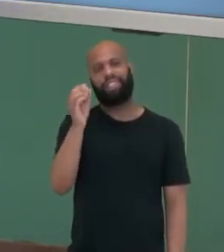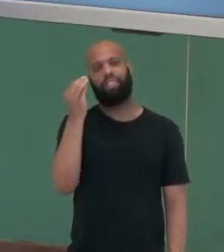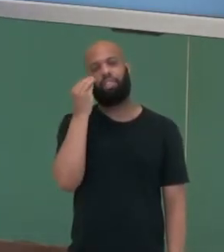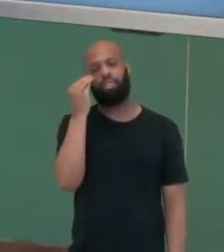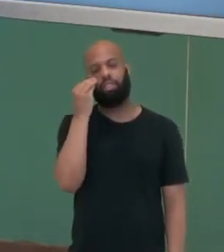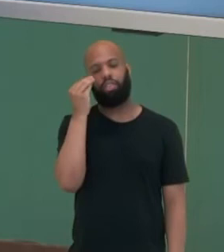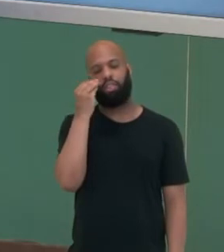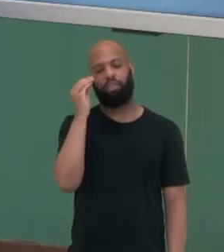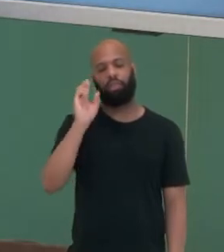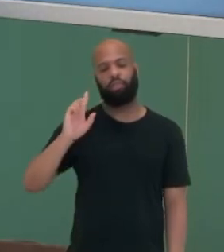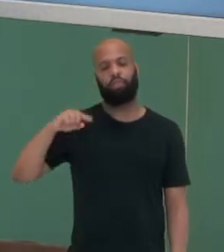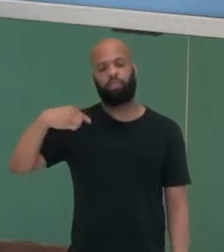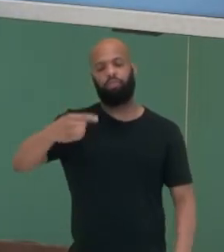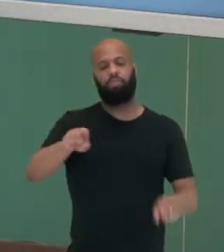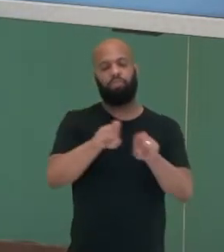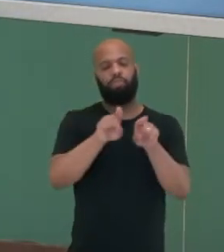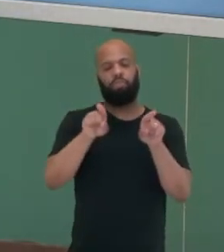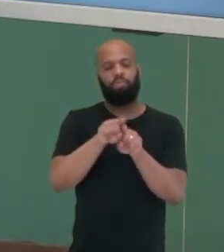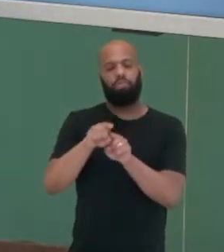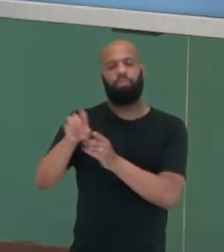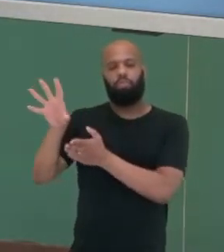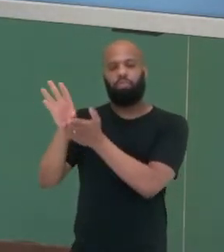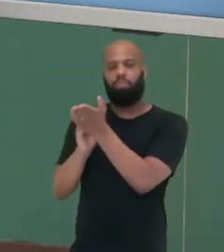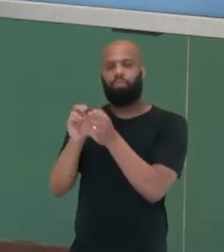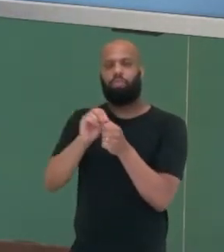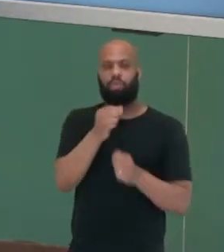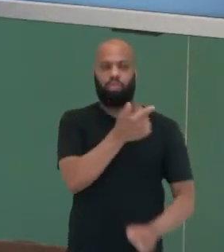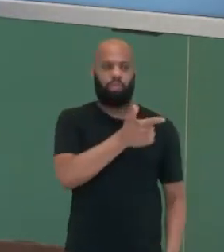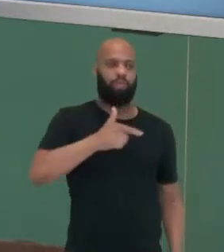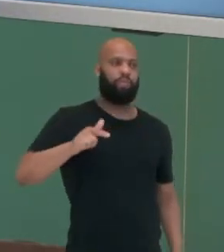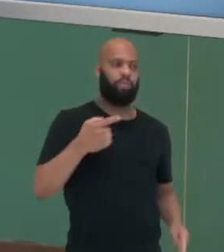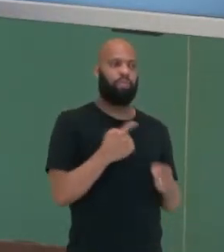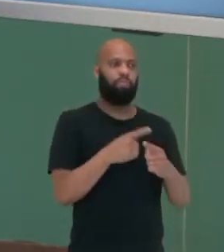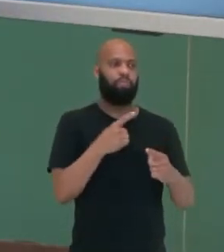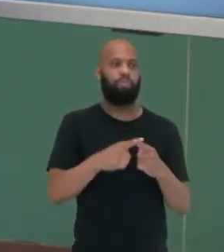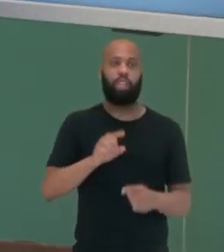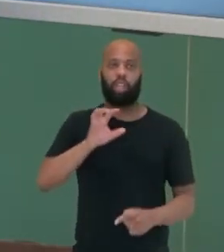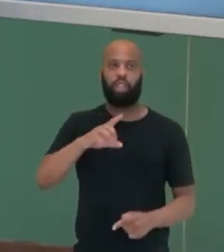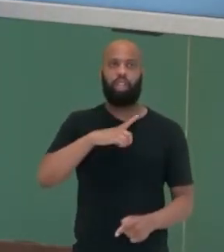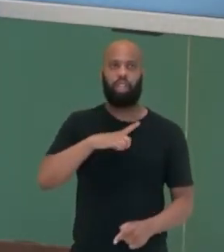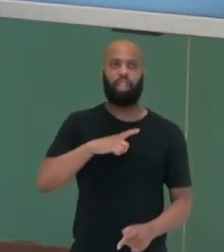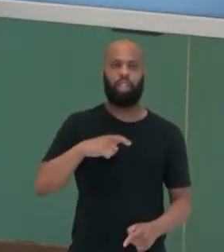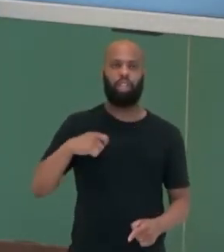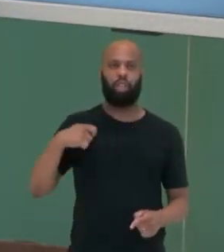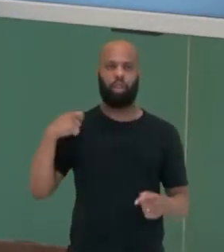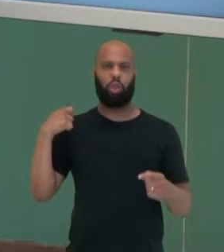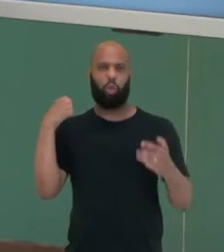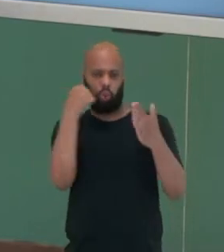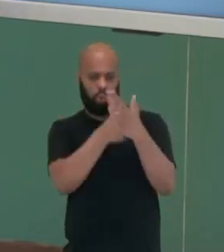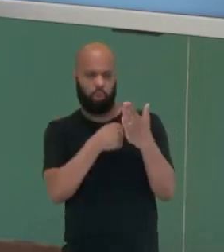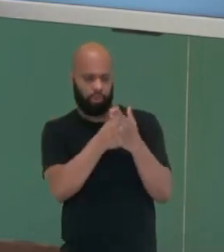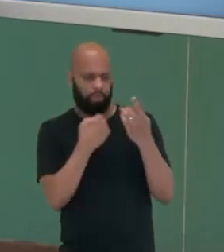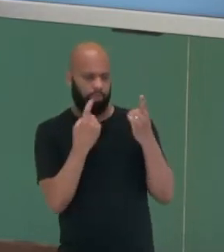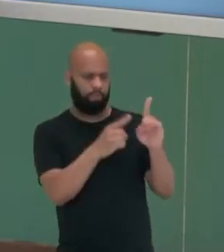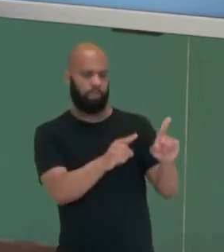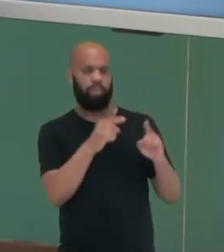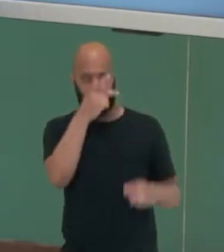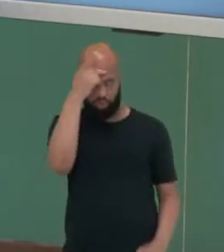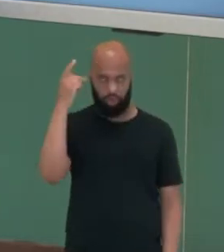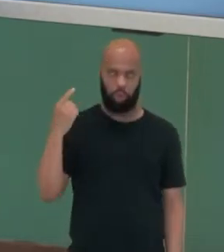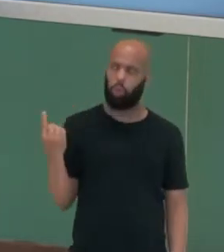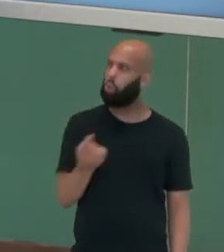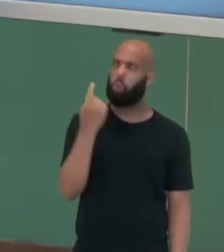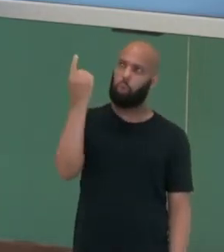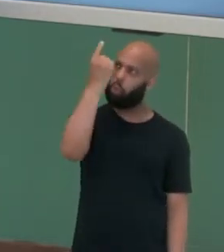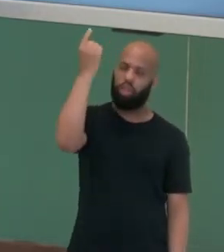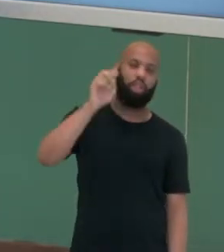tentava depois reproduzir. Numa dessas ele viu os moinhos de vento e foi para cima lá lutar contra os gigantes. E não era moinho